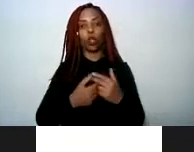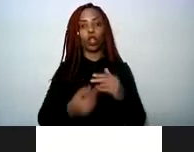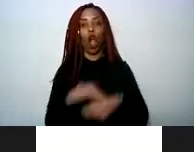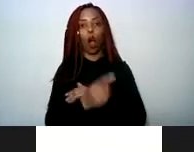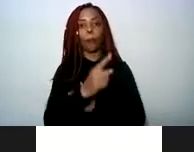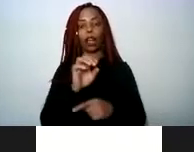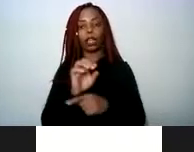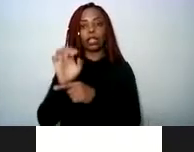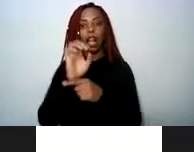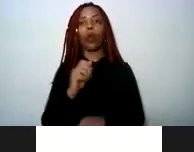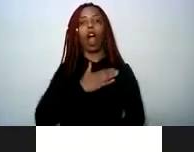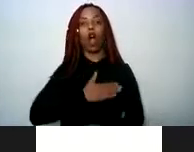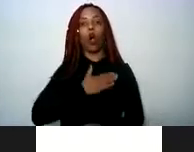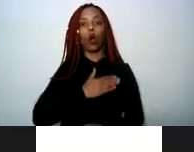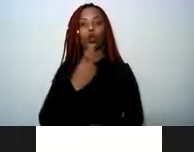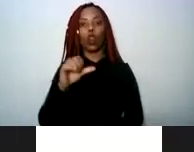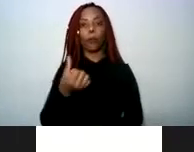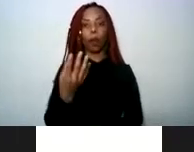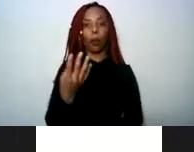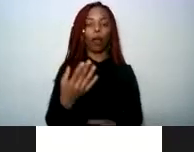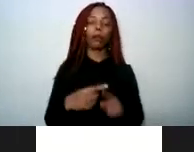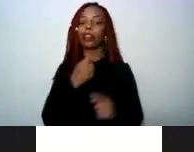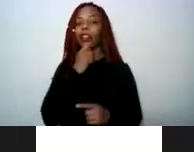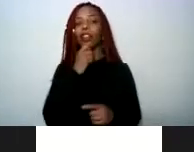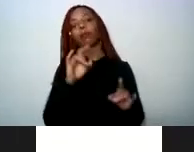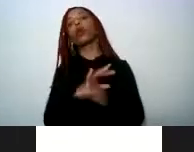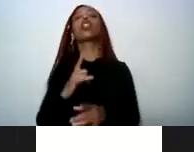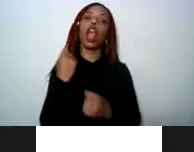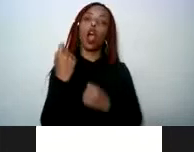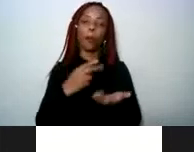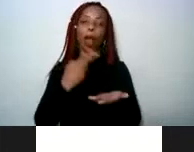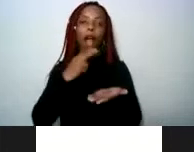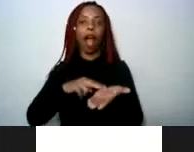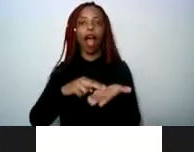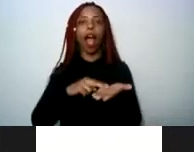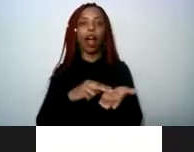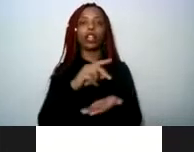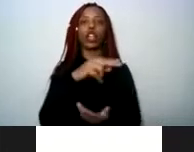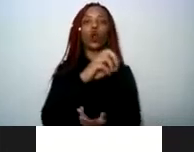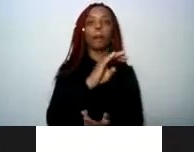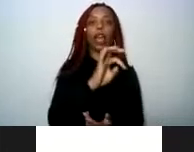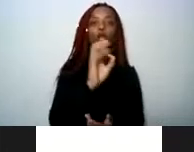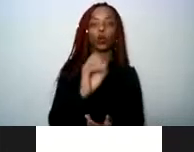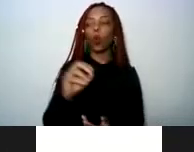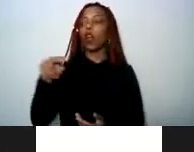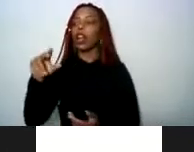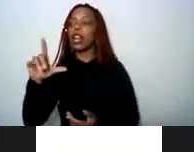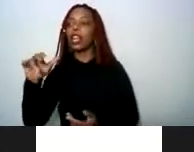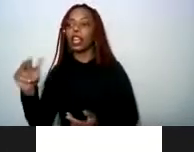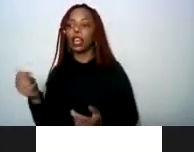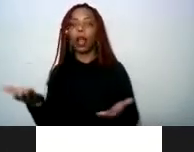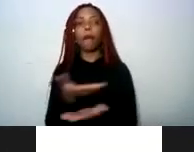finalizada a gente tem algumas cartas de trocas entre o Norberto e a Lina que contam um pouco disso além do